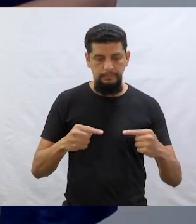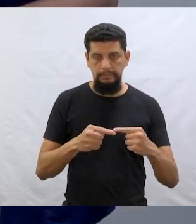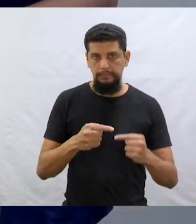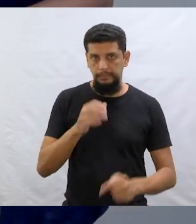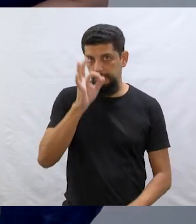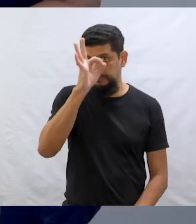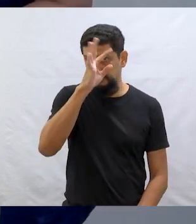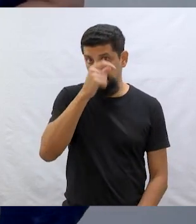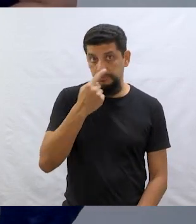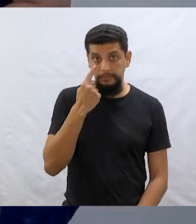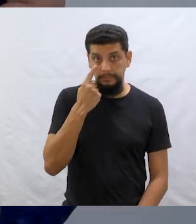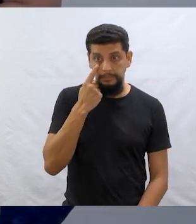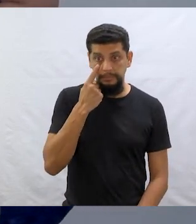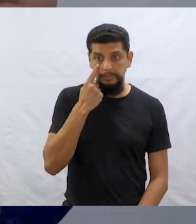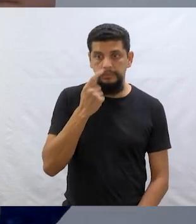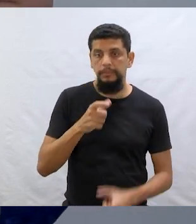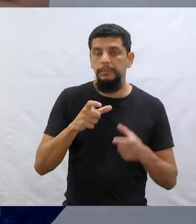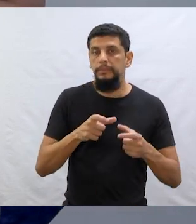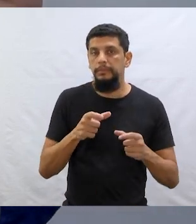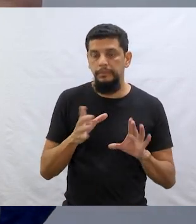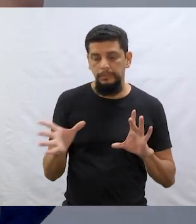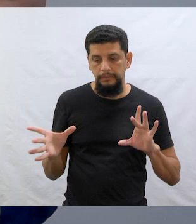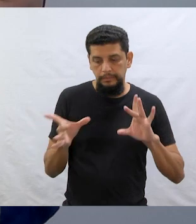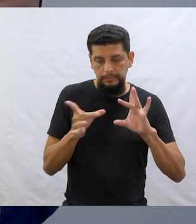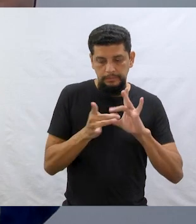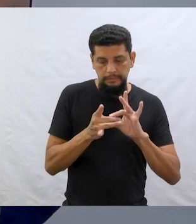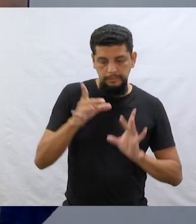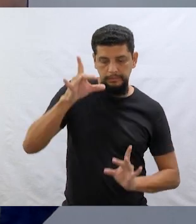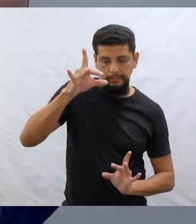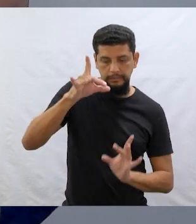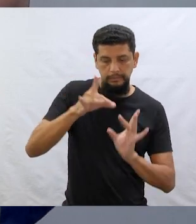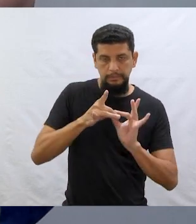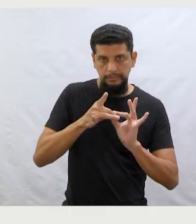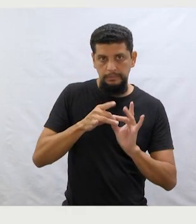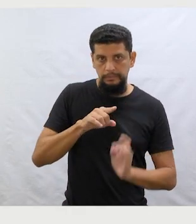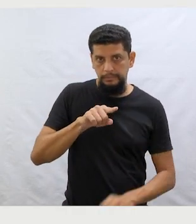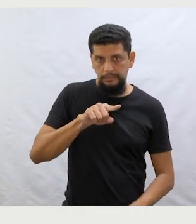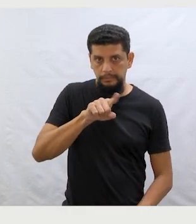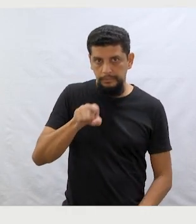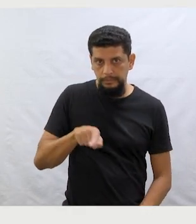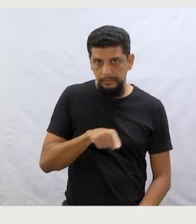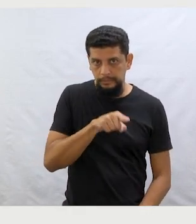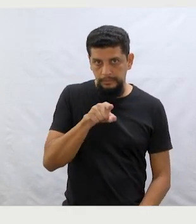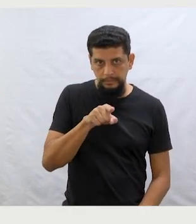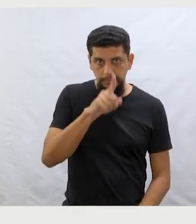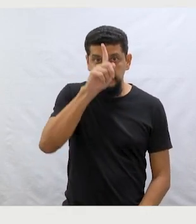atenção, acompanha aí com o dedinho. Aonde que nós vamos levar o círculo amarelo?